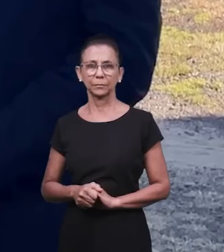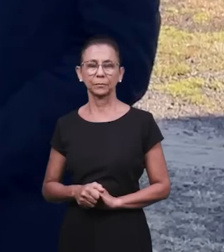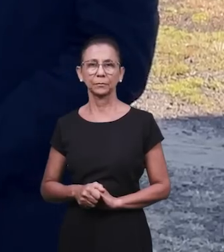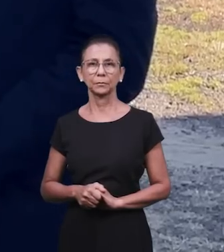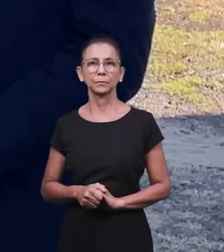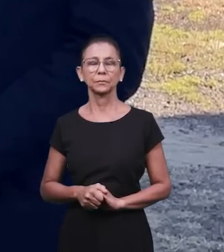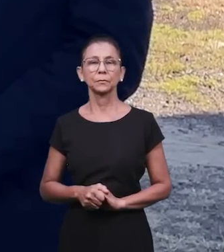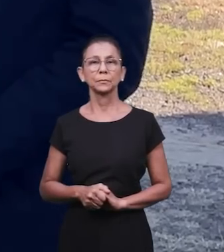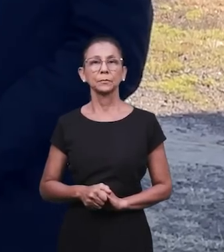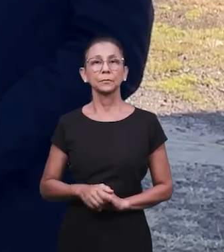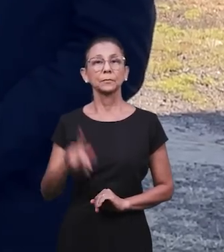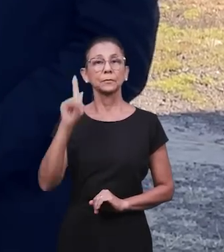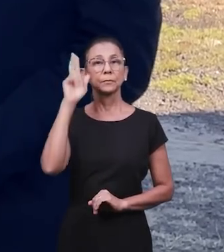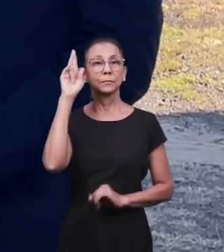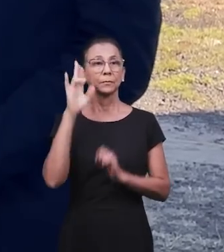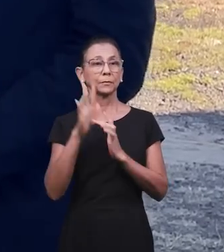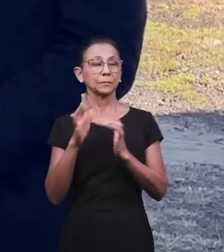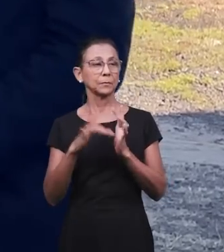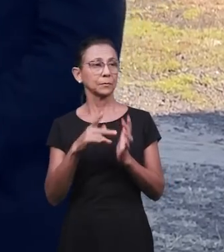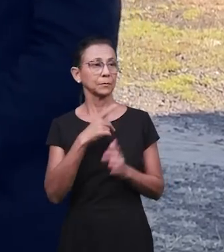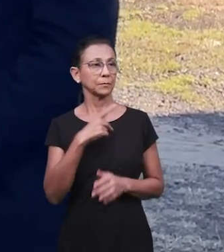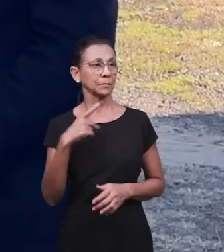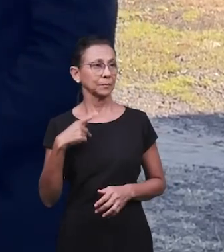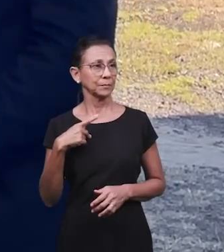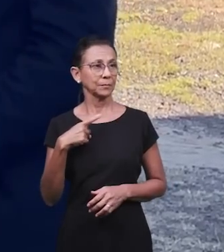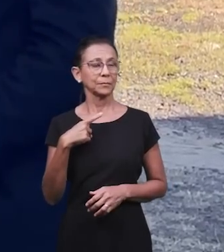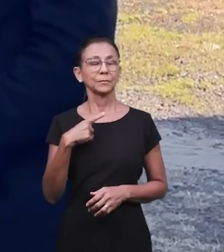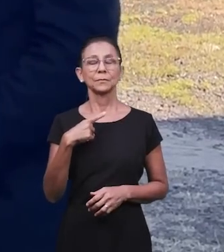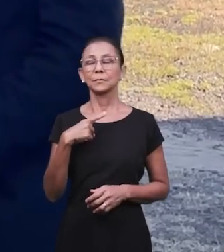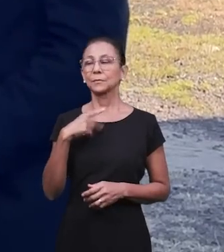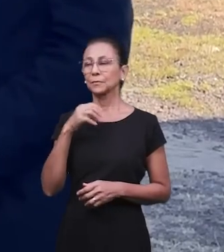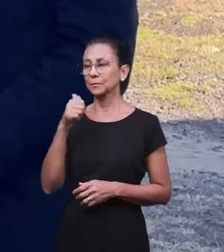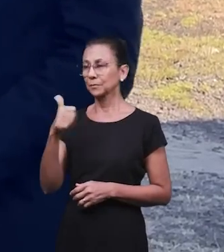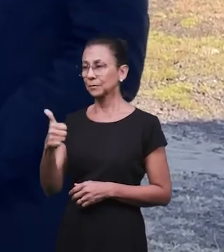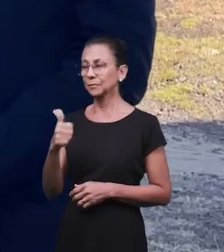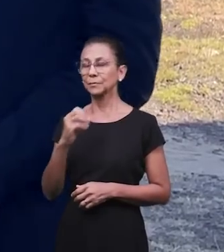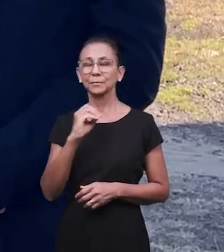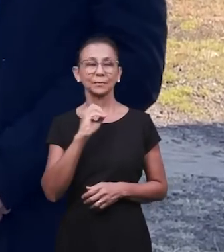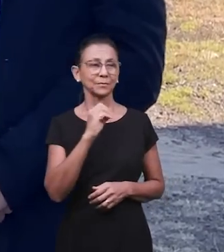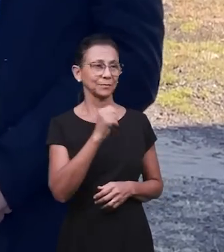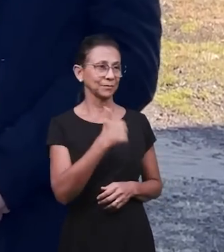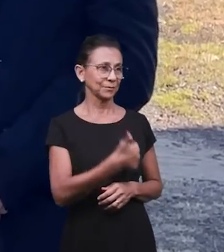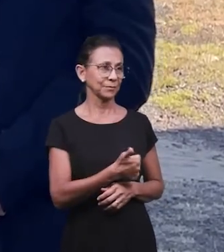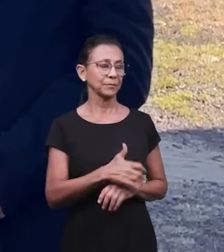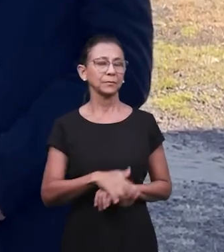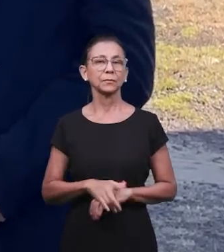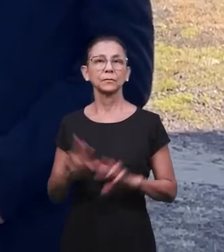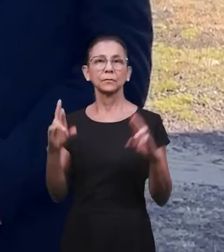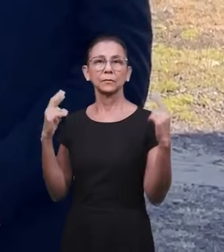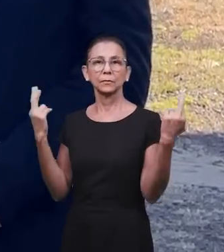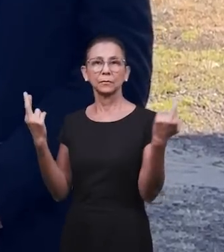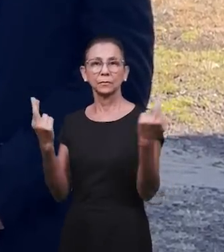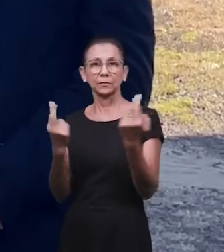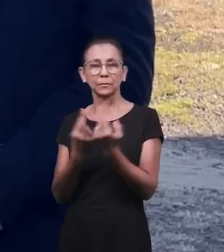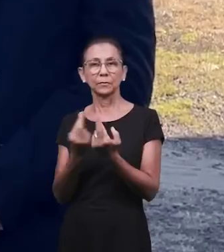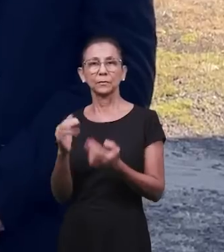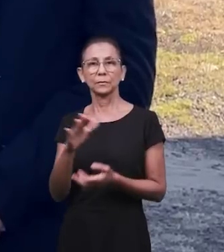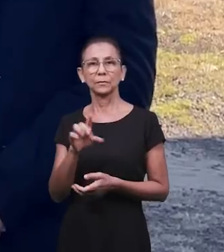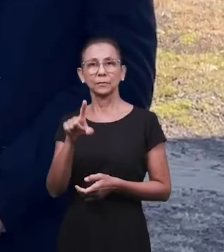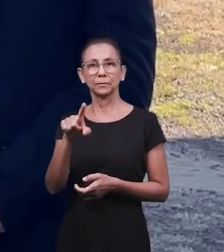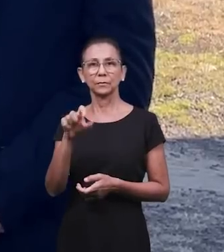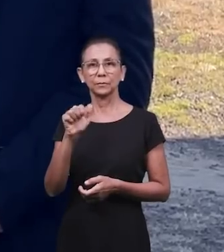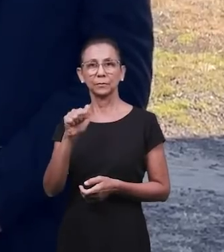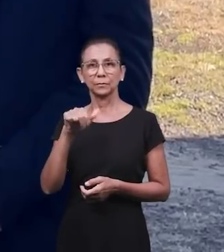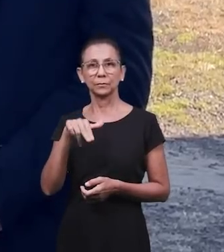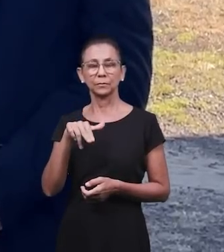local. Paz do Senhor, pastor Márcio, tudo bem? A paz do Senhor, Lucélia, tudo bem? Nós estamos aqui reunidos em Xanxerê com os pastores